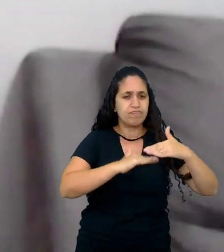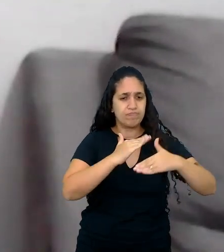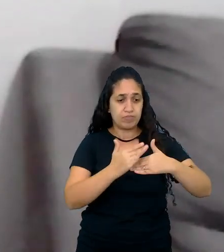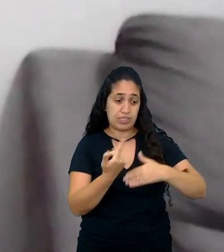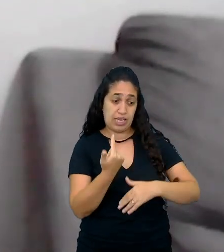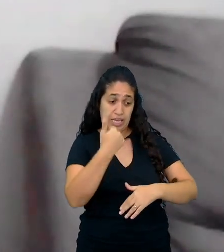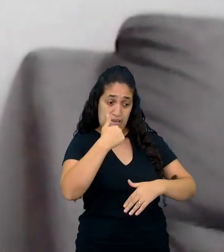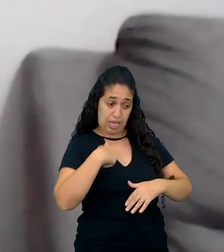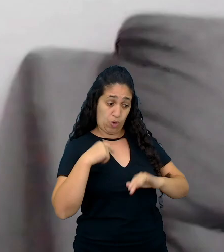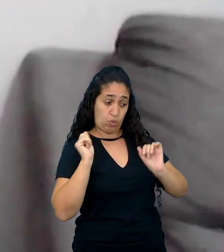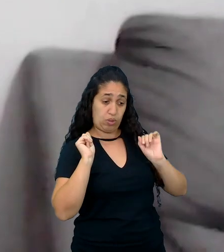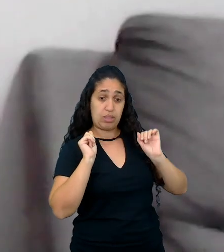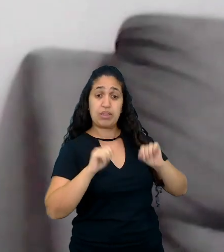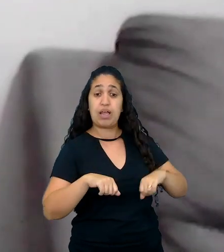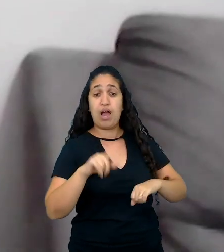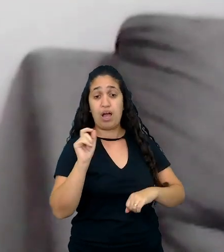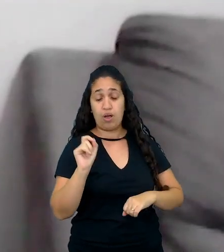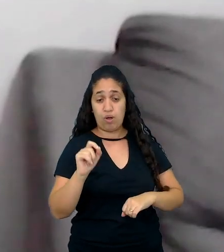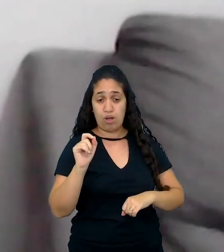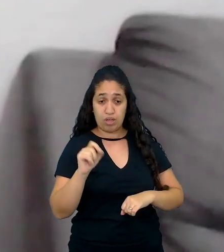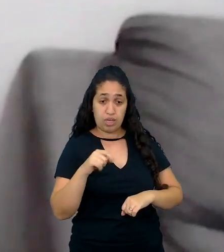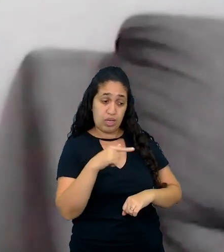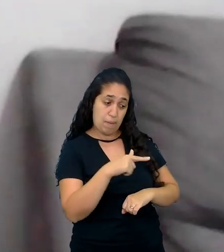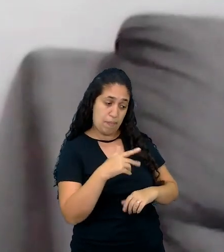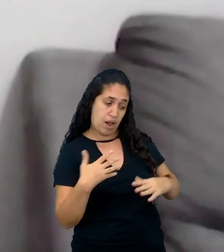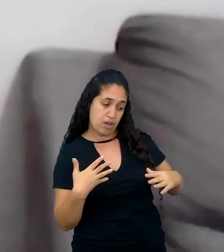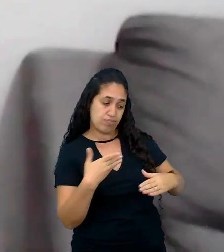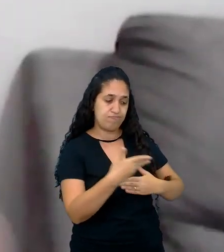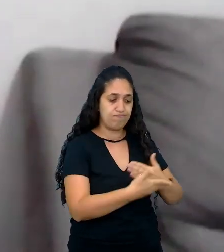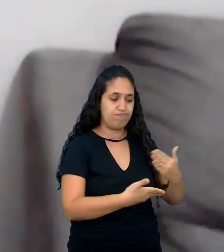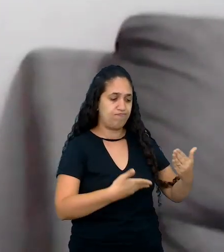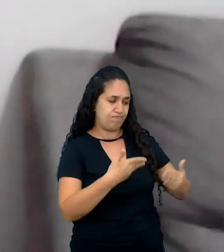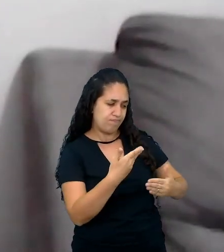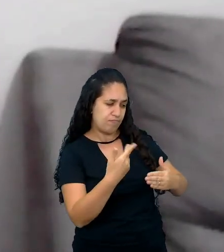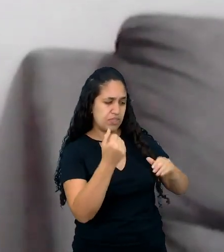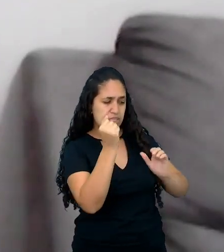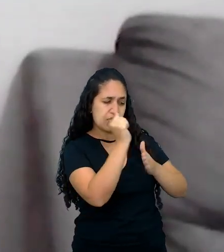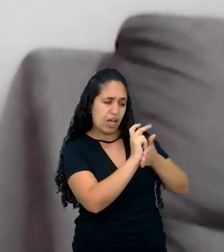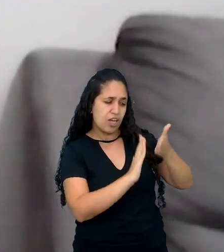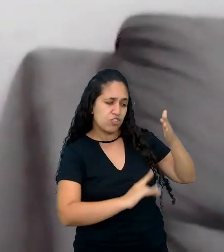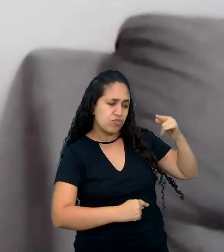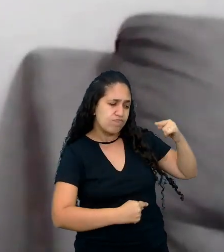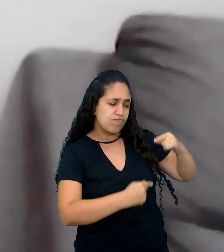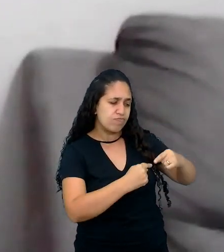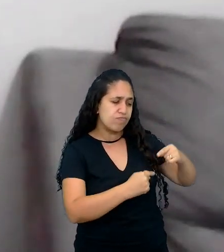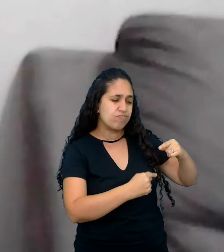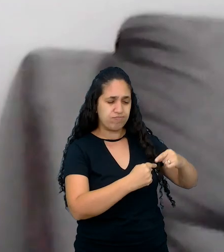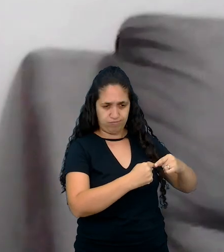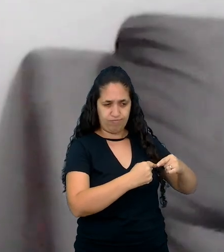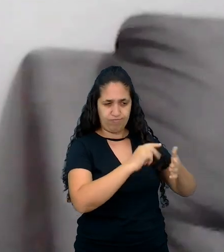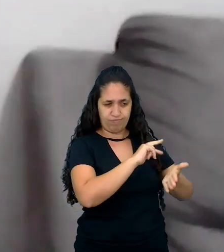também posso, para agregar pequenas lições, para que eles